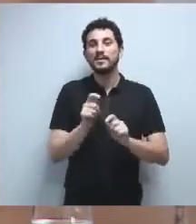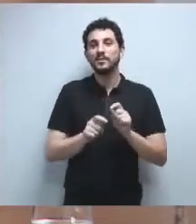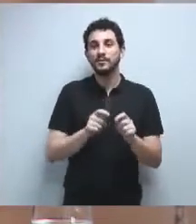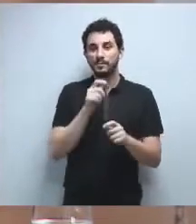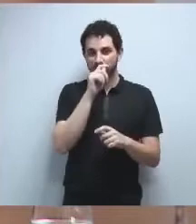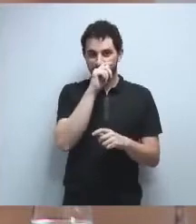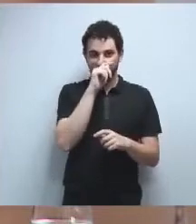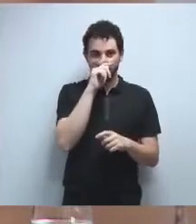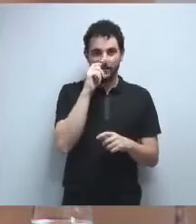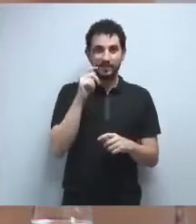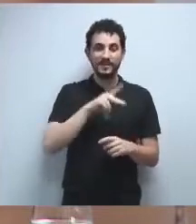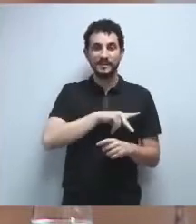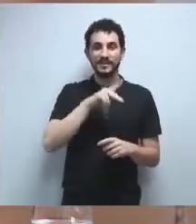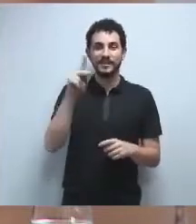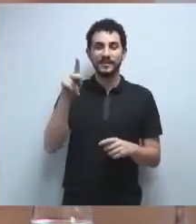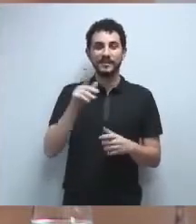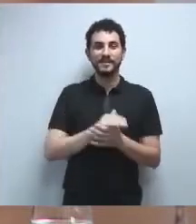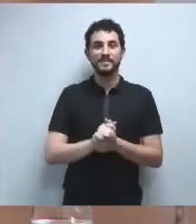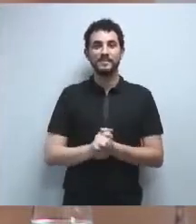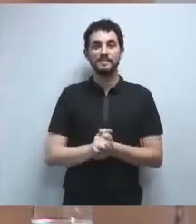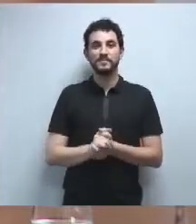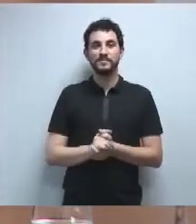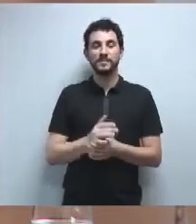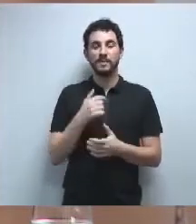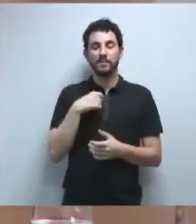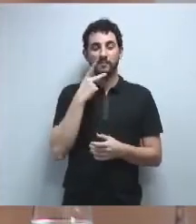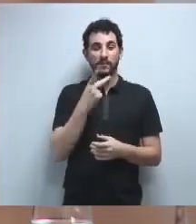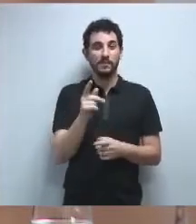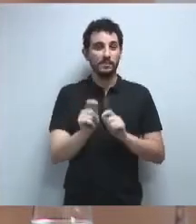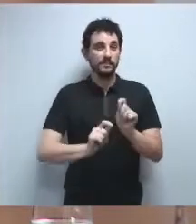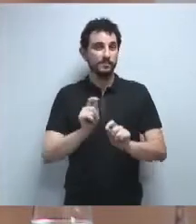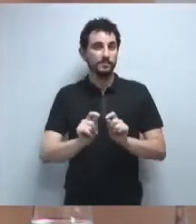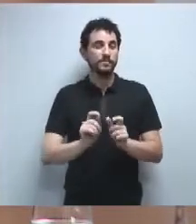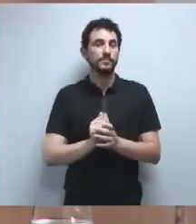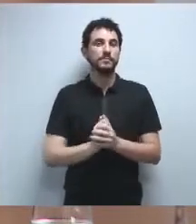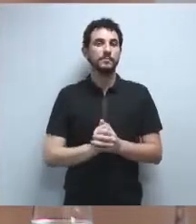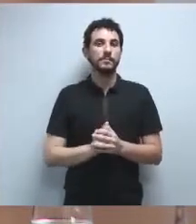presidente que está mandando só entrar eu falei olha